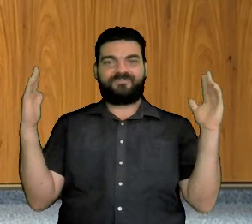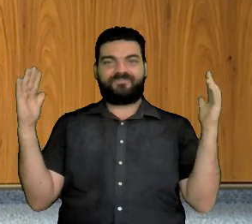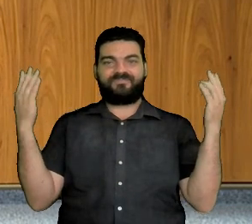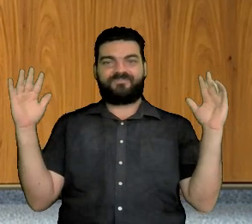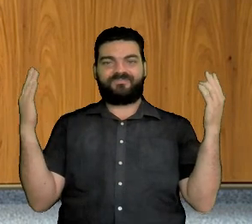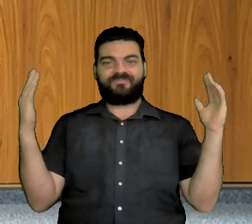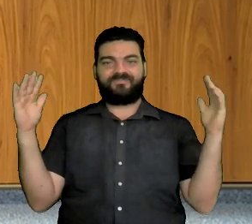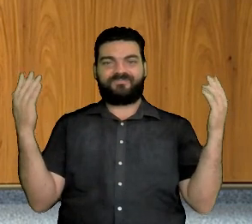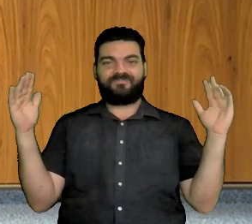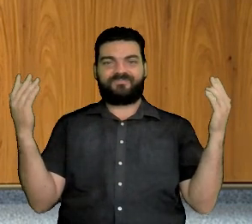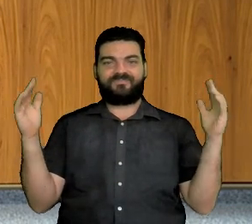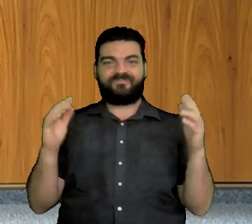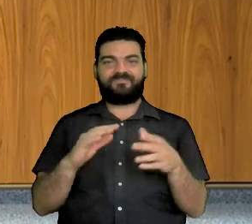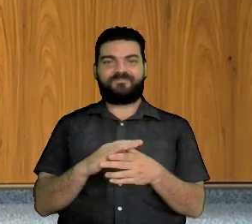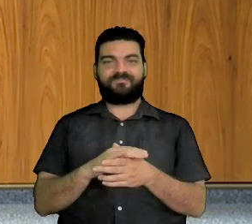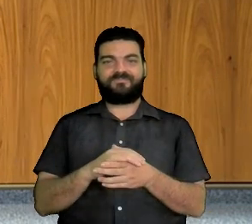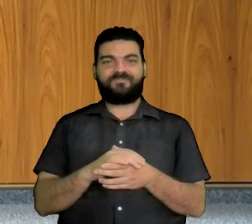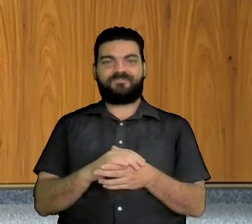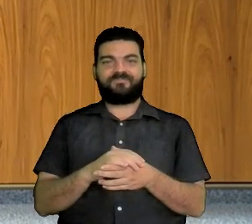minha participação. Muito obrigado.